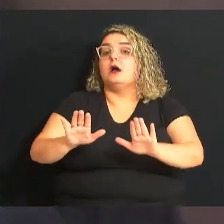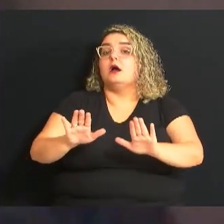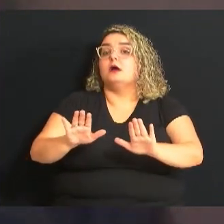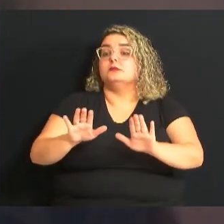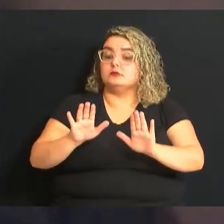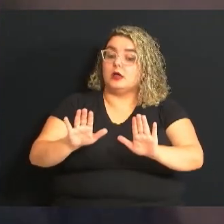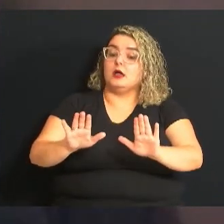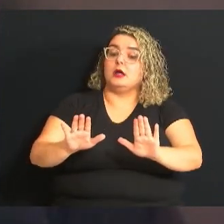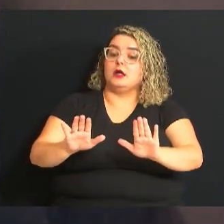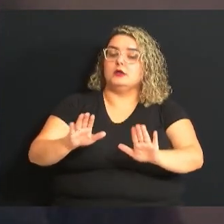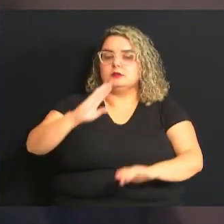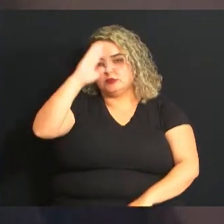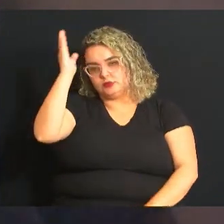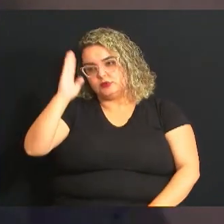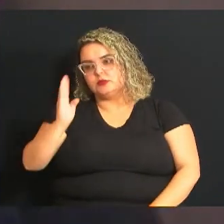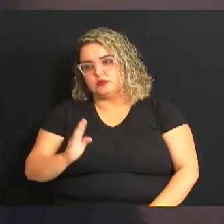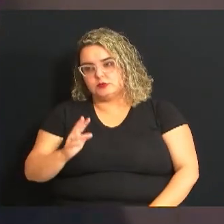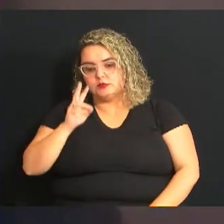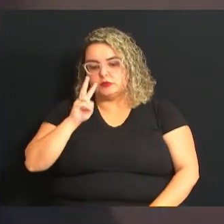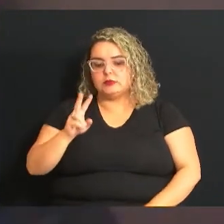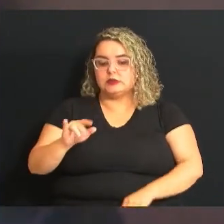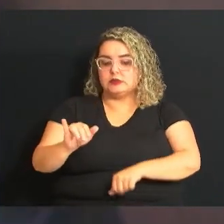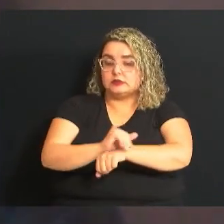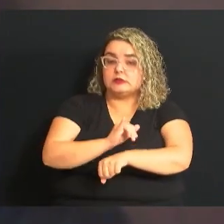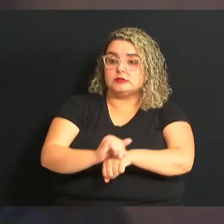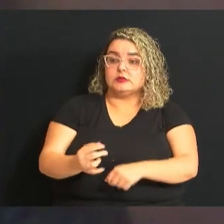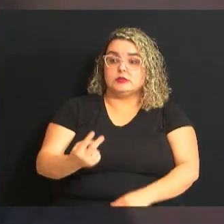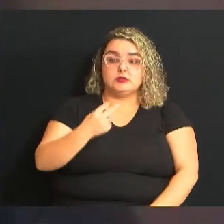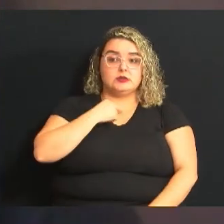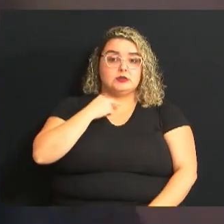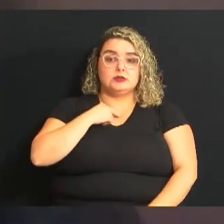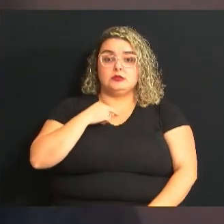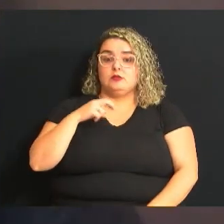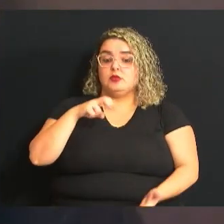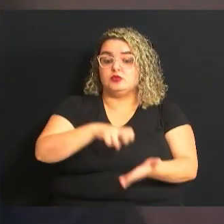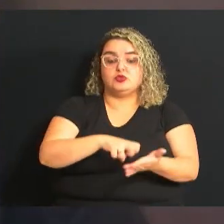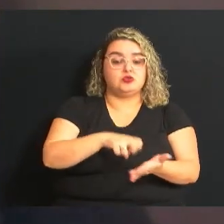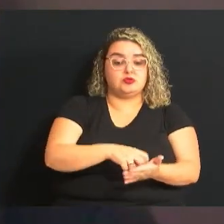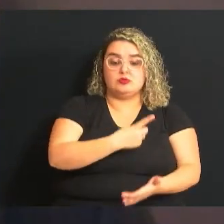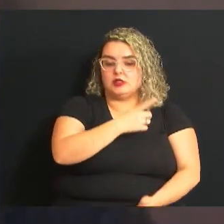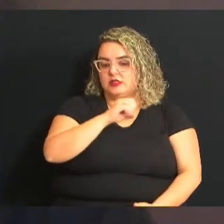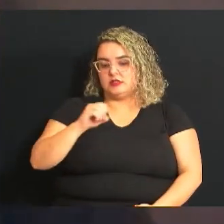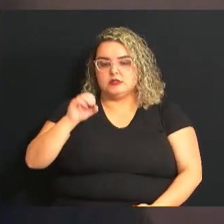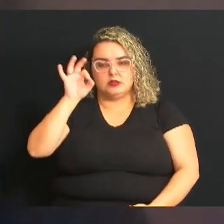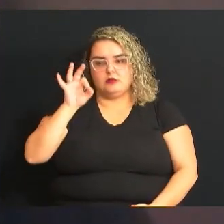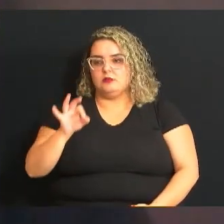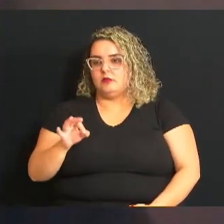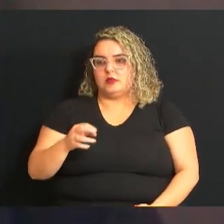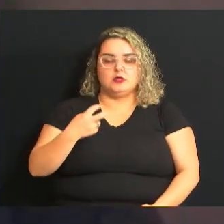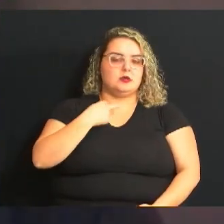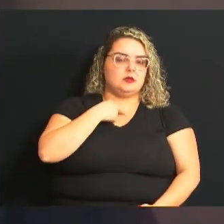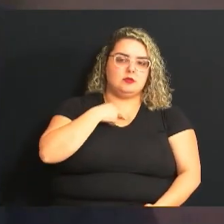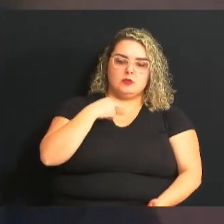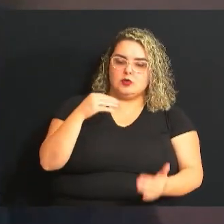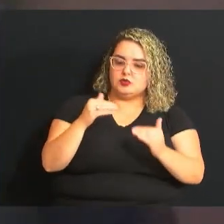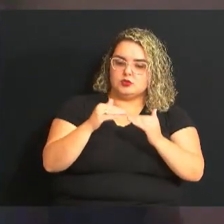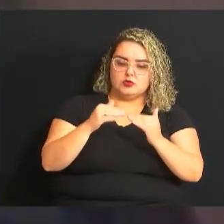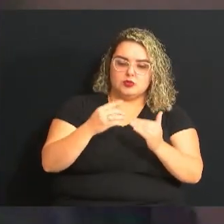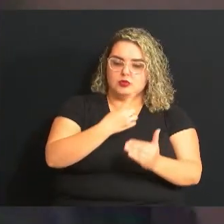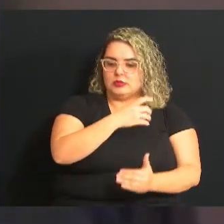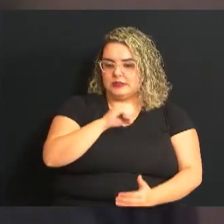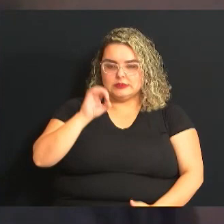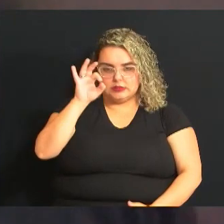todo mundo junto e não um contra o outro em prol da aprendizagem dos alunos. Eu acredito muito nisso e também agradeço